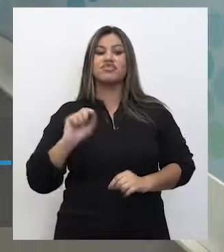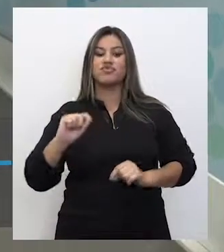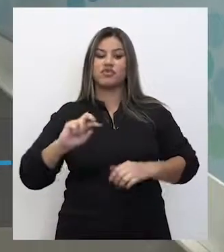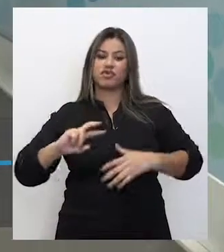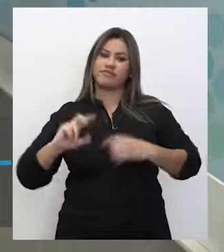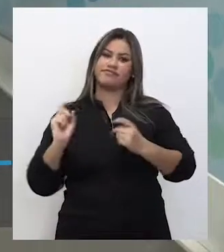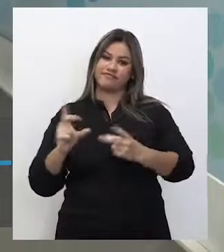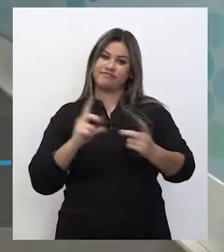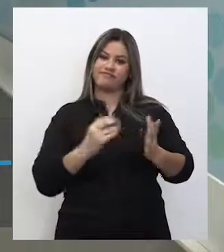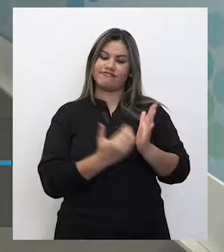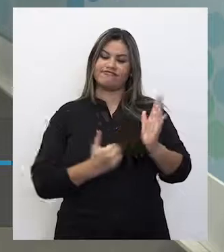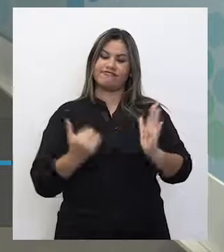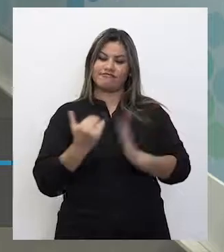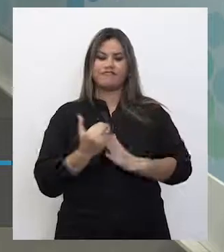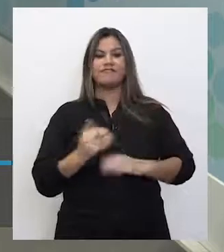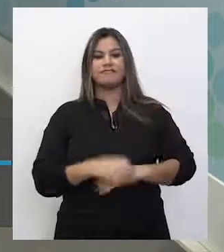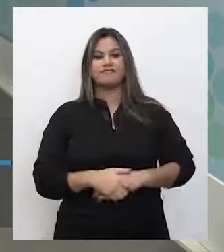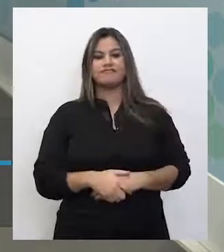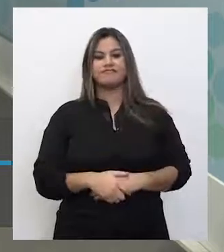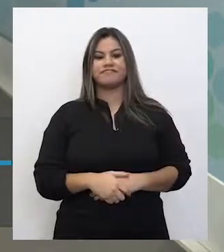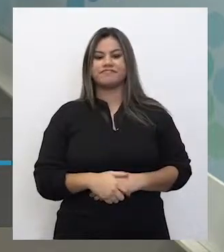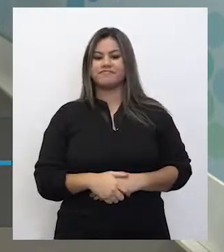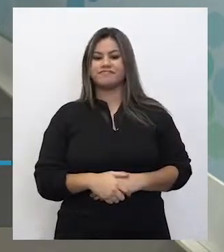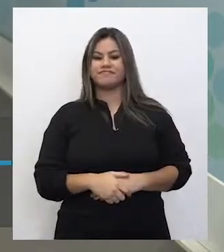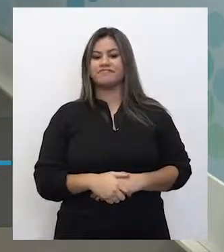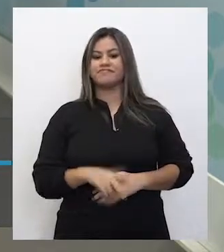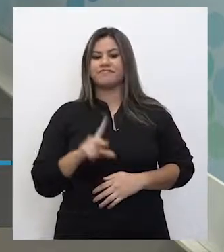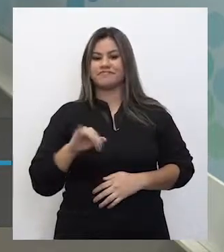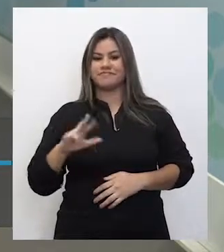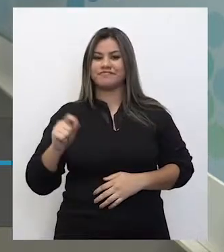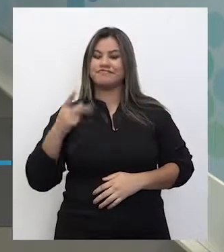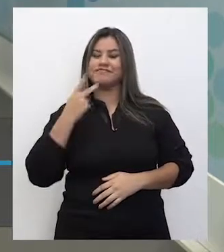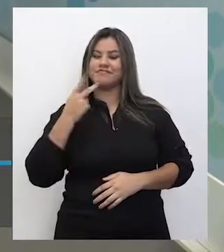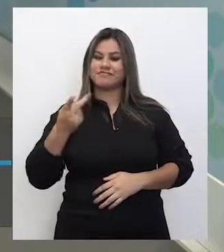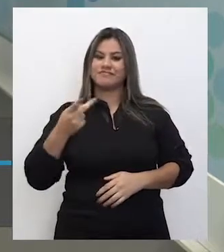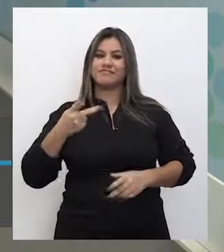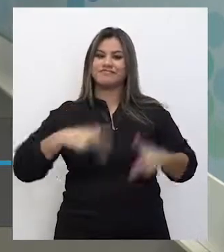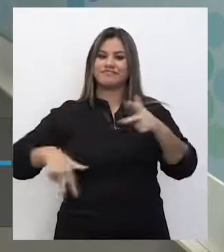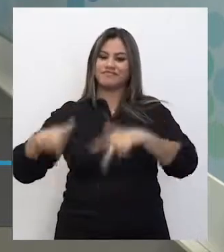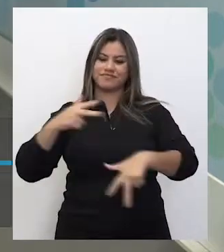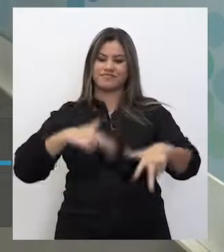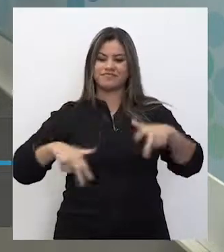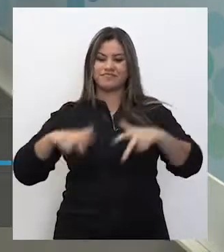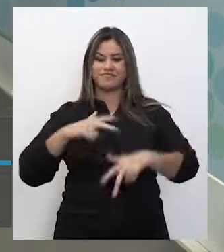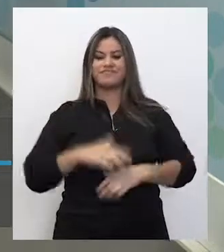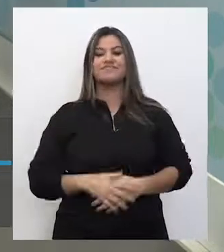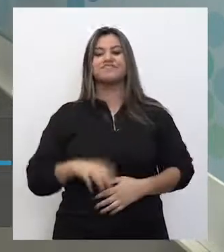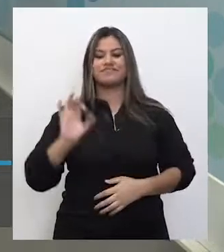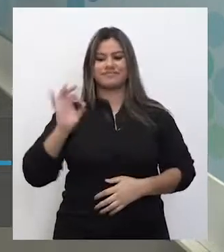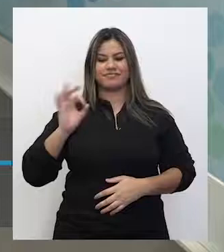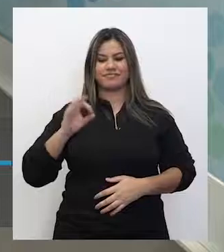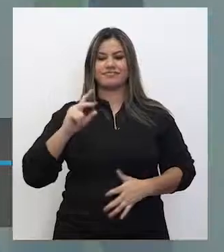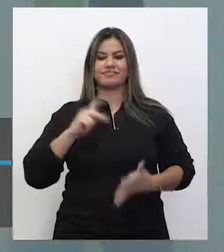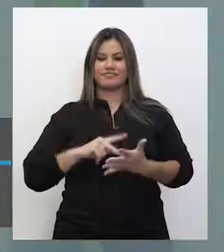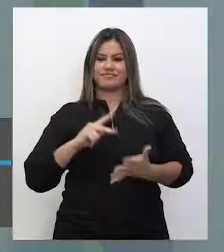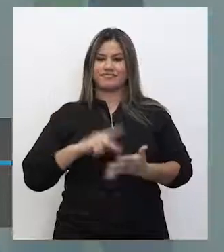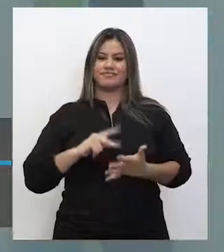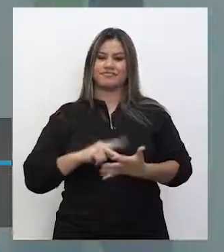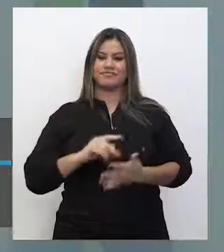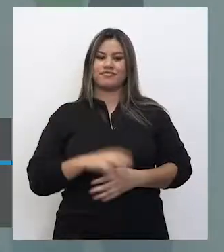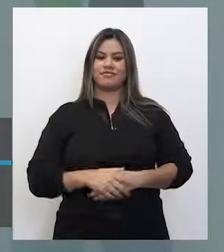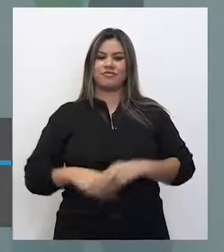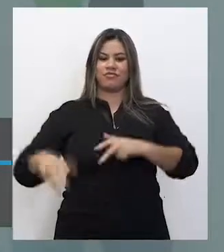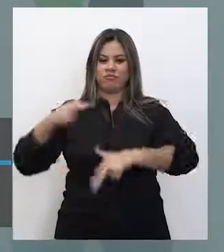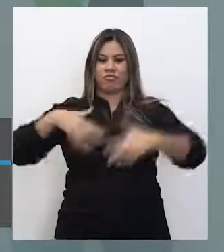de vendas, né? Isso. Mas a professora Vânia também falou de aglomerações. Né? É verdade. Aglomerações,